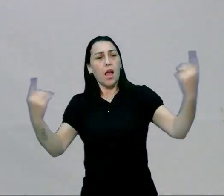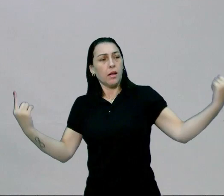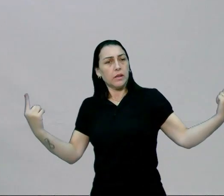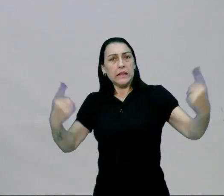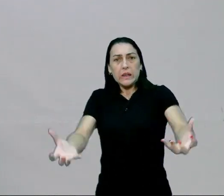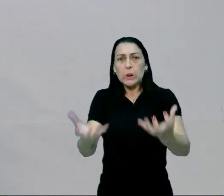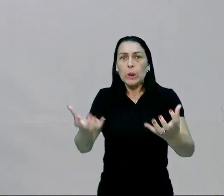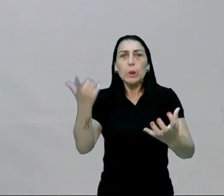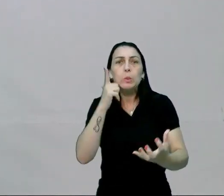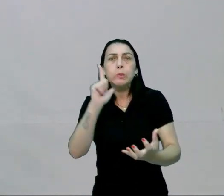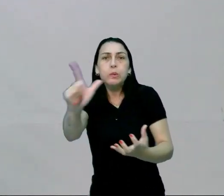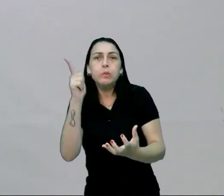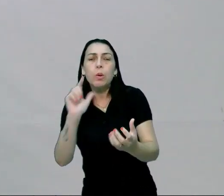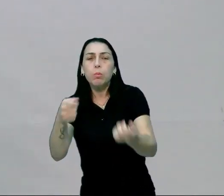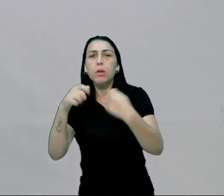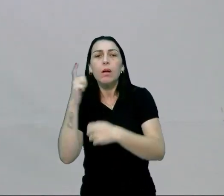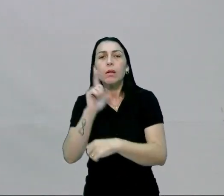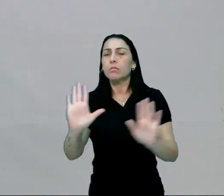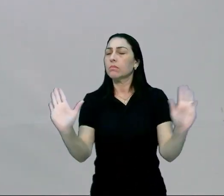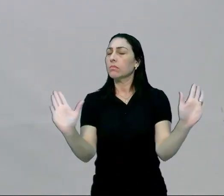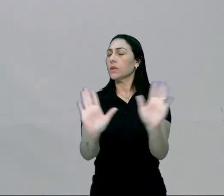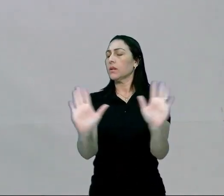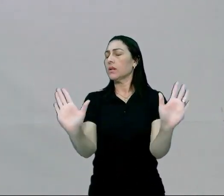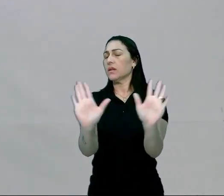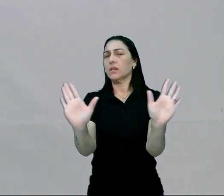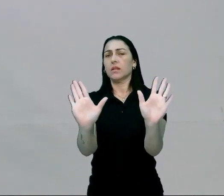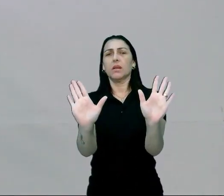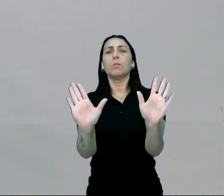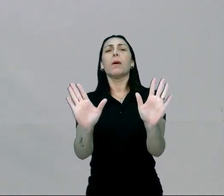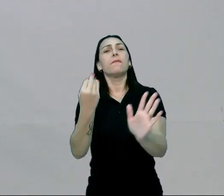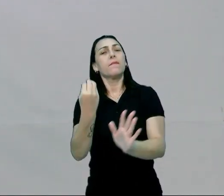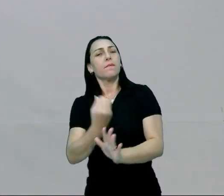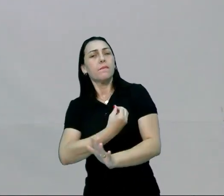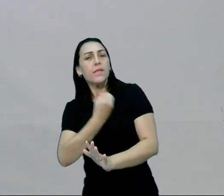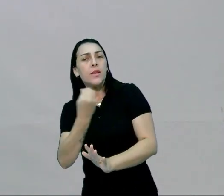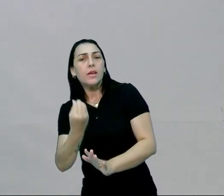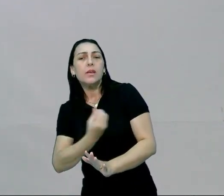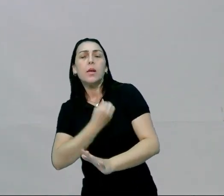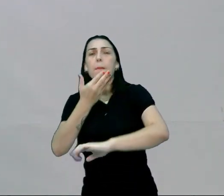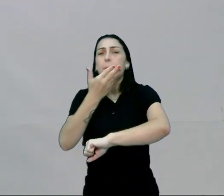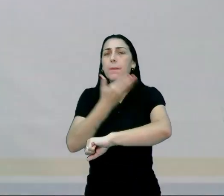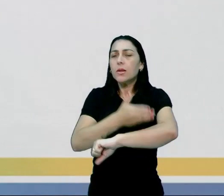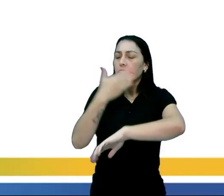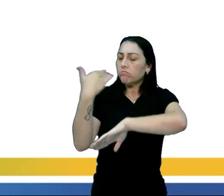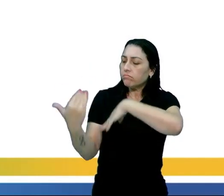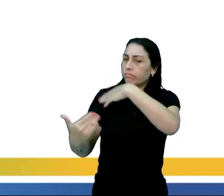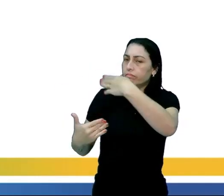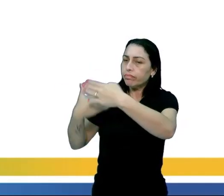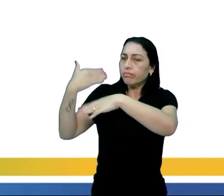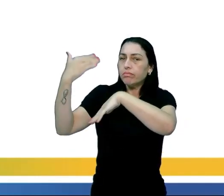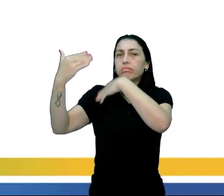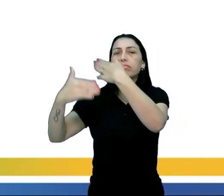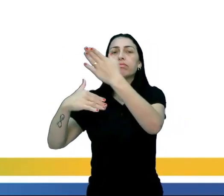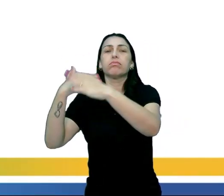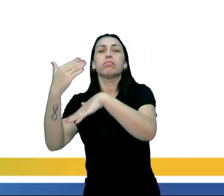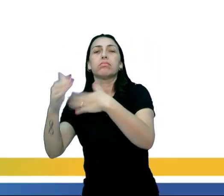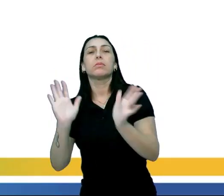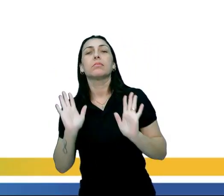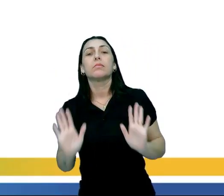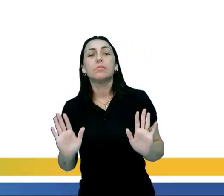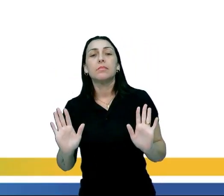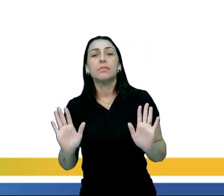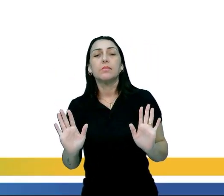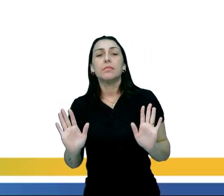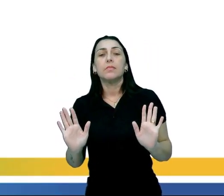Hipercompetitividade. Eu quero ganhar, eu preciso ganhar. Não, aqui é para vivenciar, para praticar, para desenvolver. Também não por parte, vamos lá.